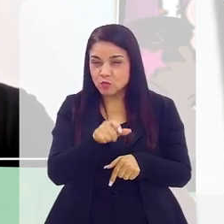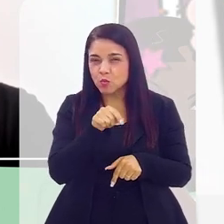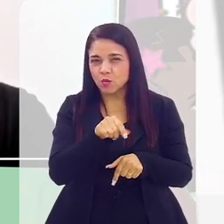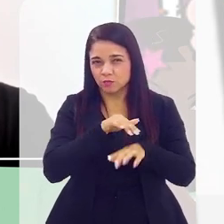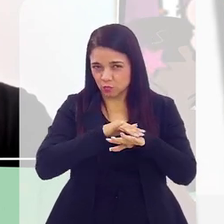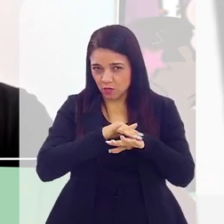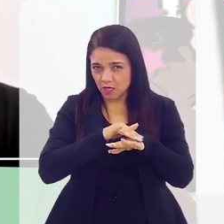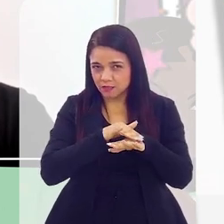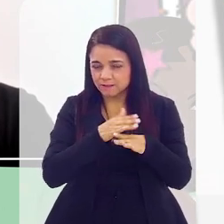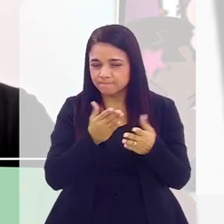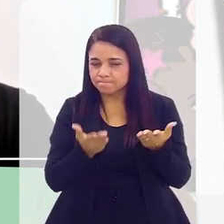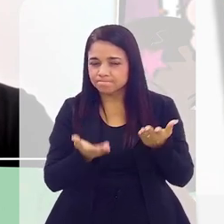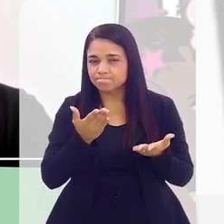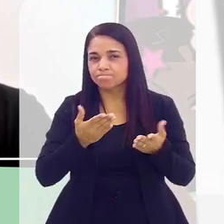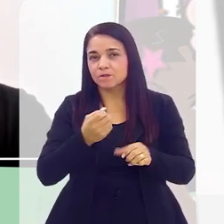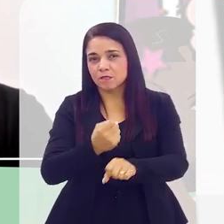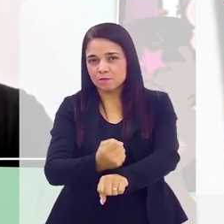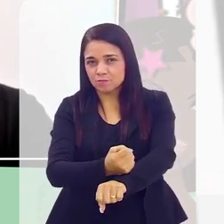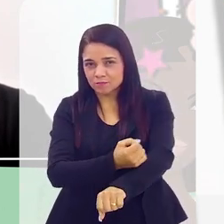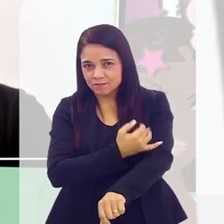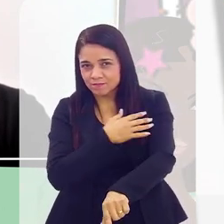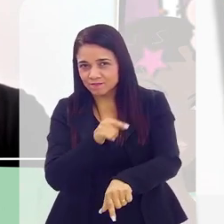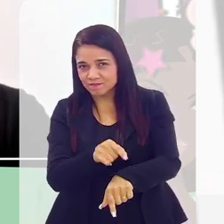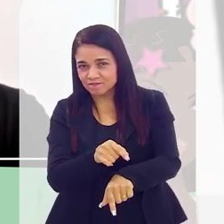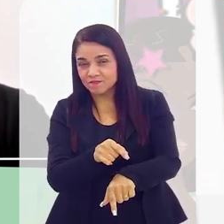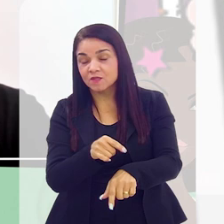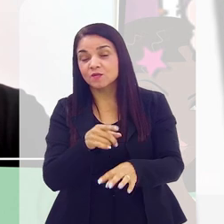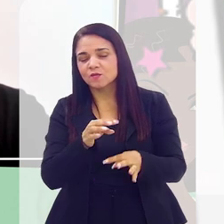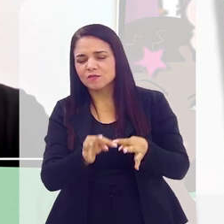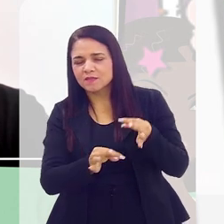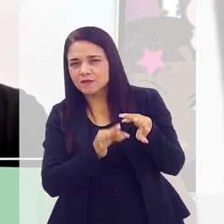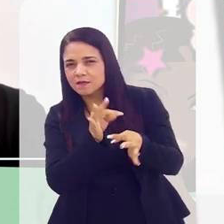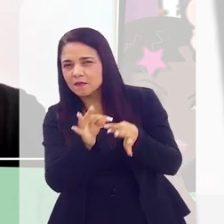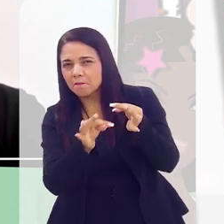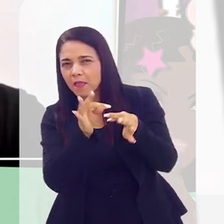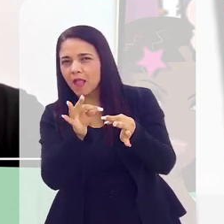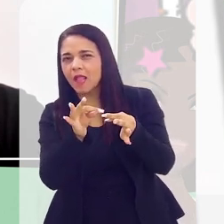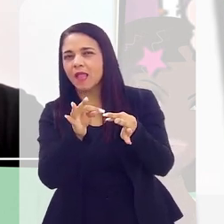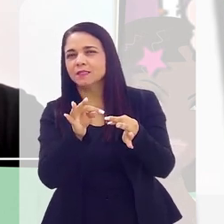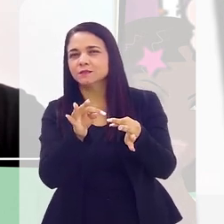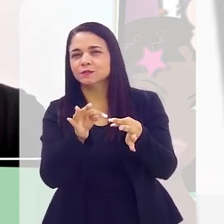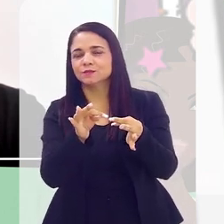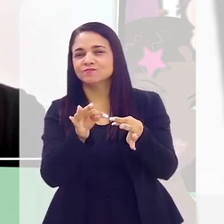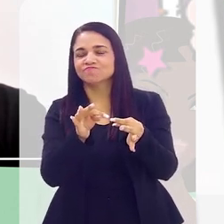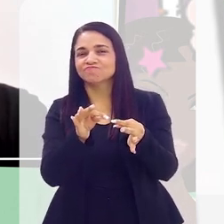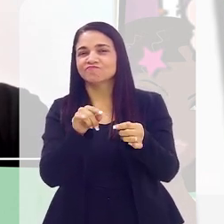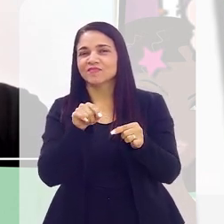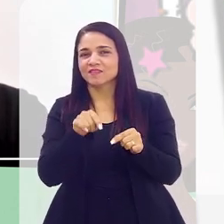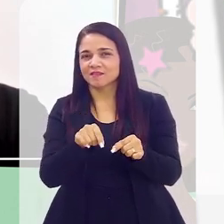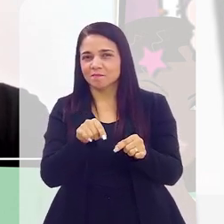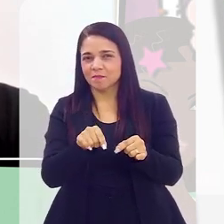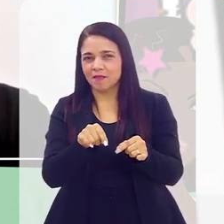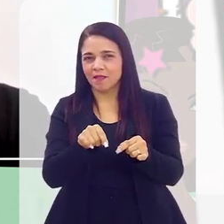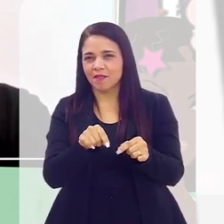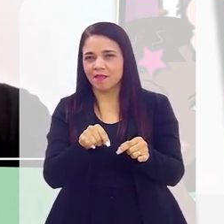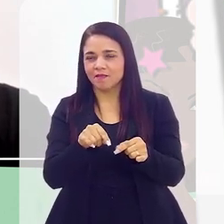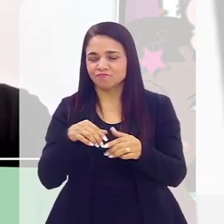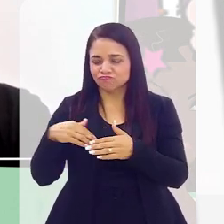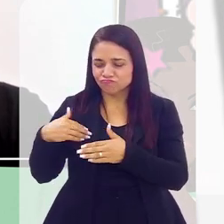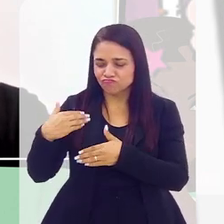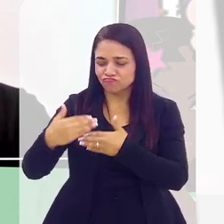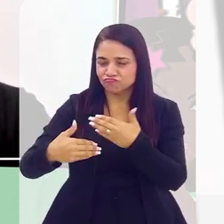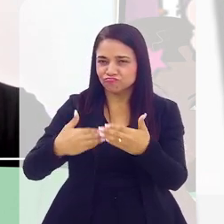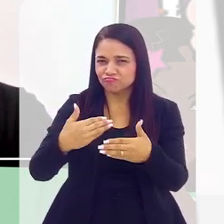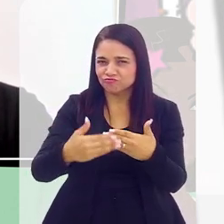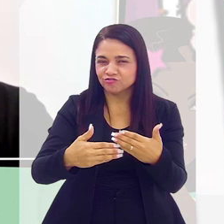deixar equilibrado esses altos e baixos que o próprio tratamento e a própria passagem durante